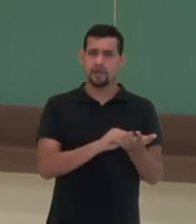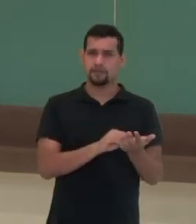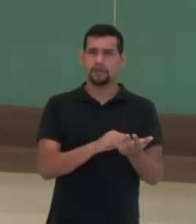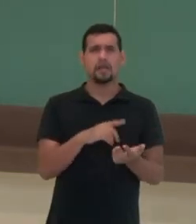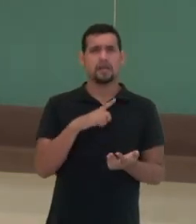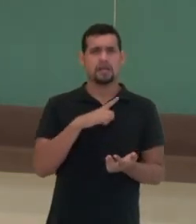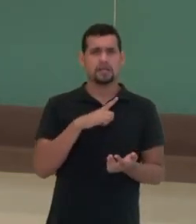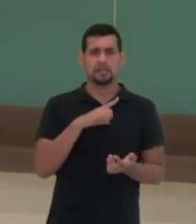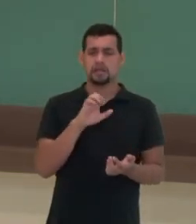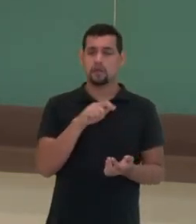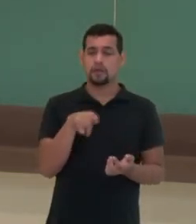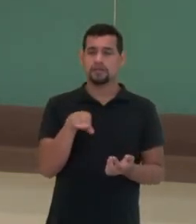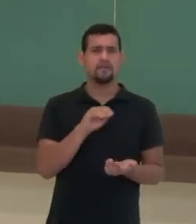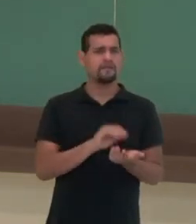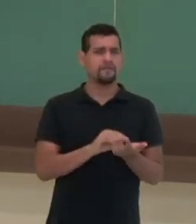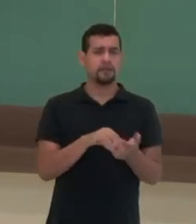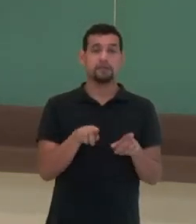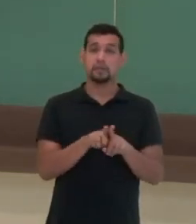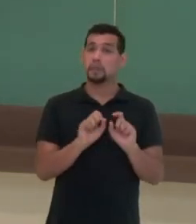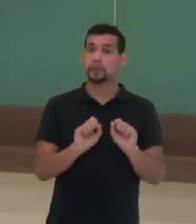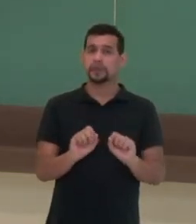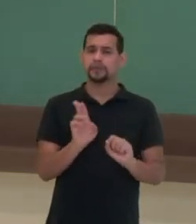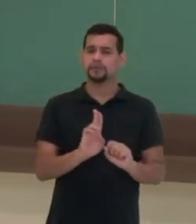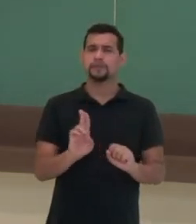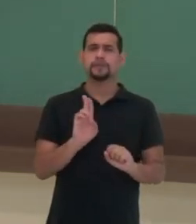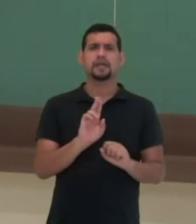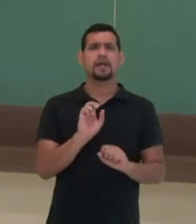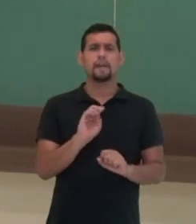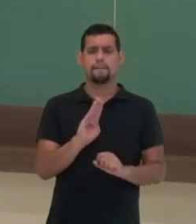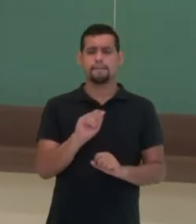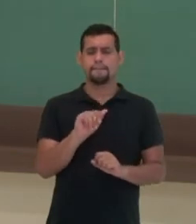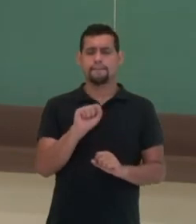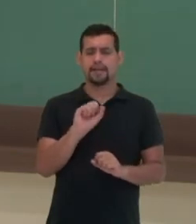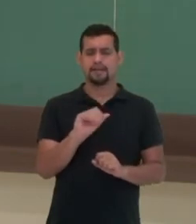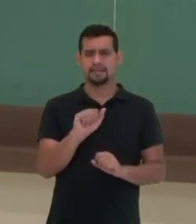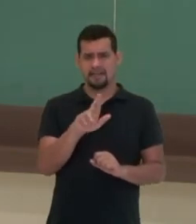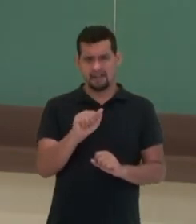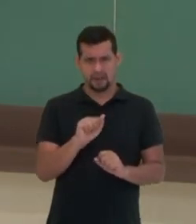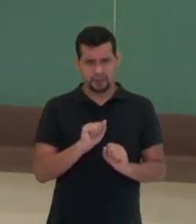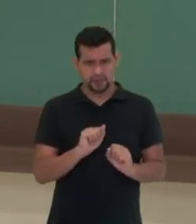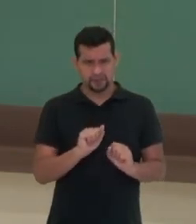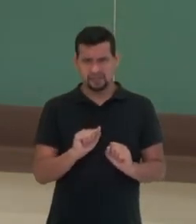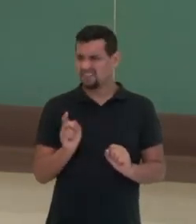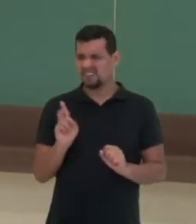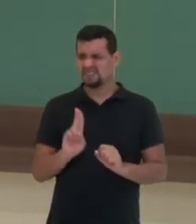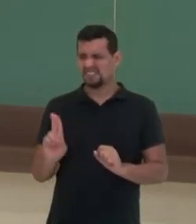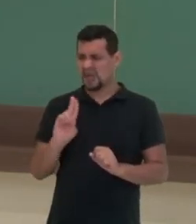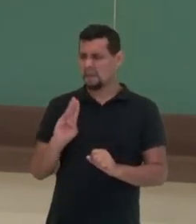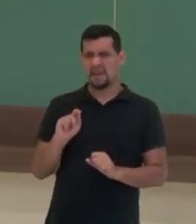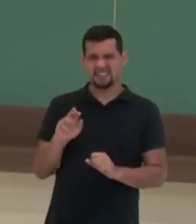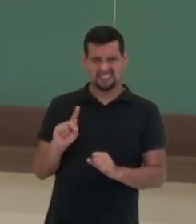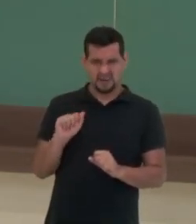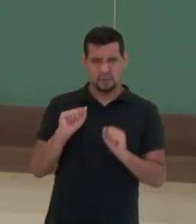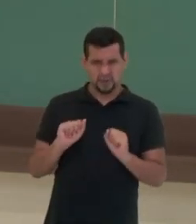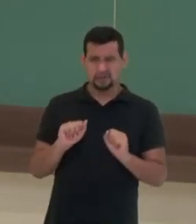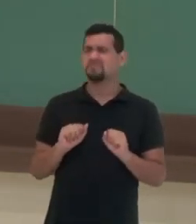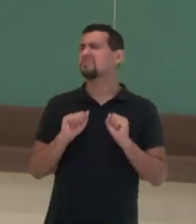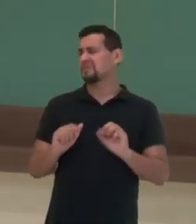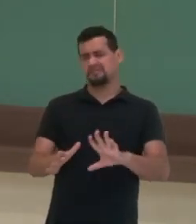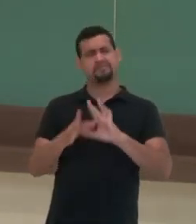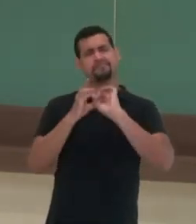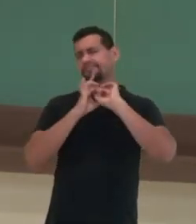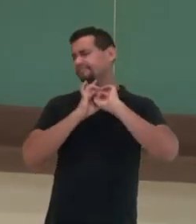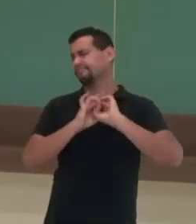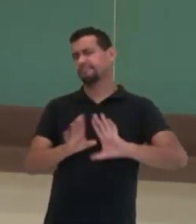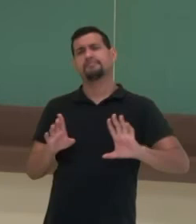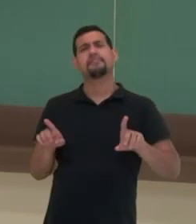de uma equação incompleta. Então, posso usar Bhaskara? Sim! Posso não usar Bhaskara? Sim, também! Olha lá, ó. Coloco o x em